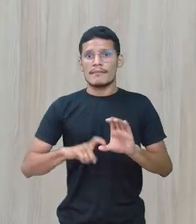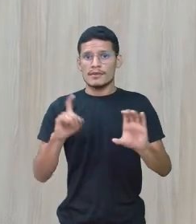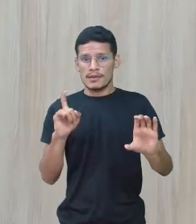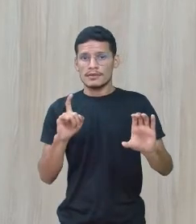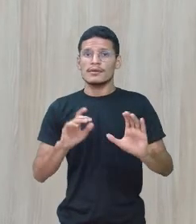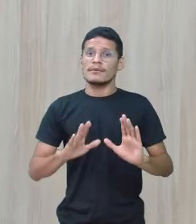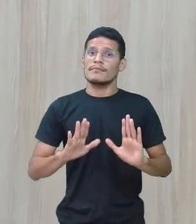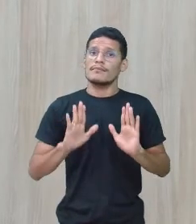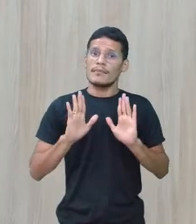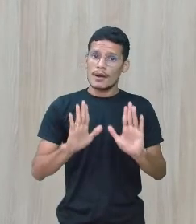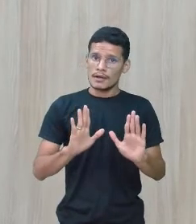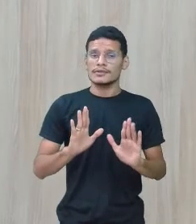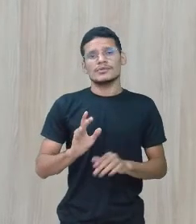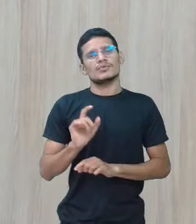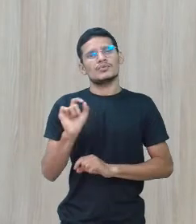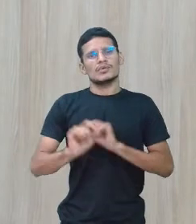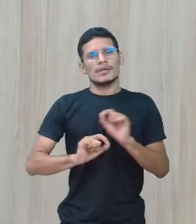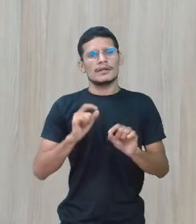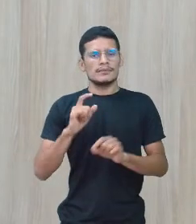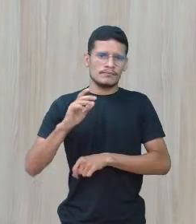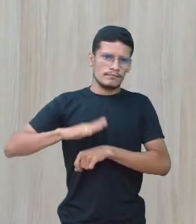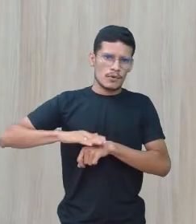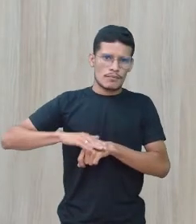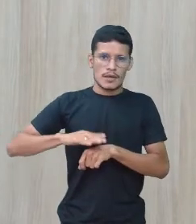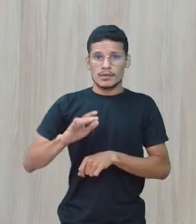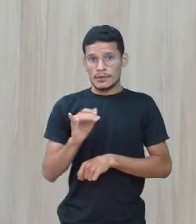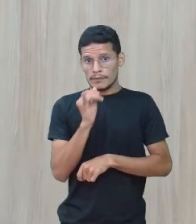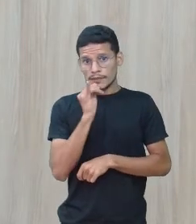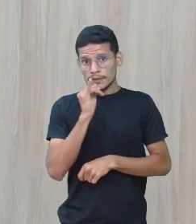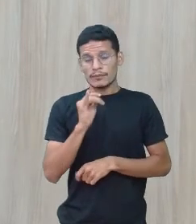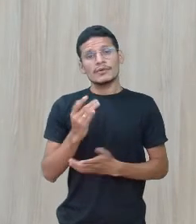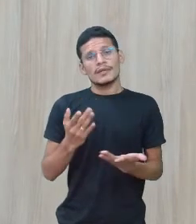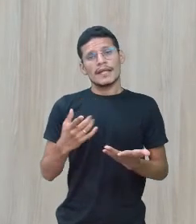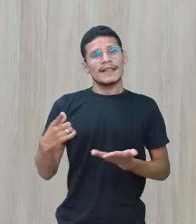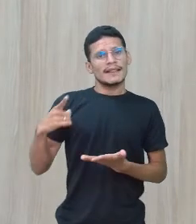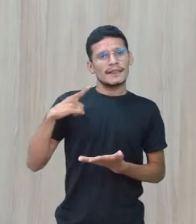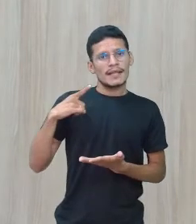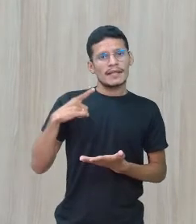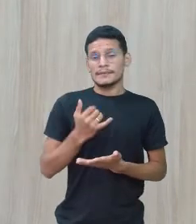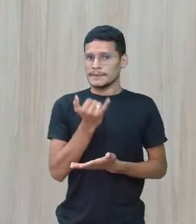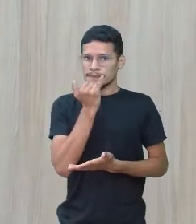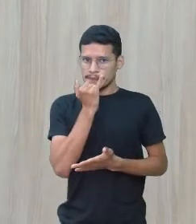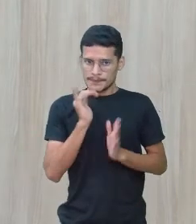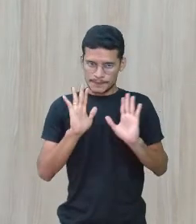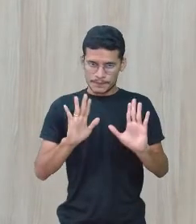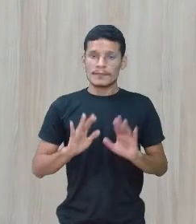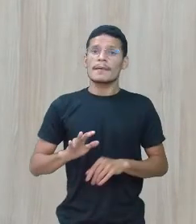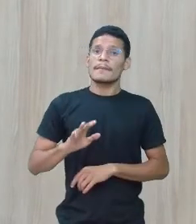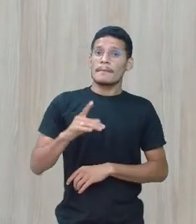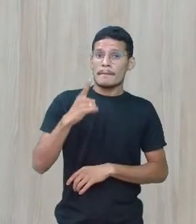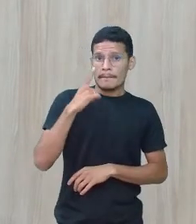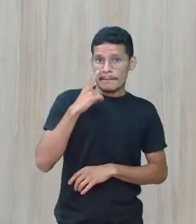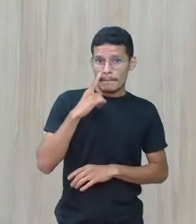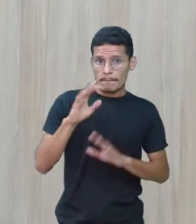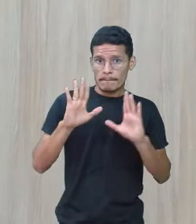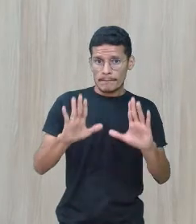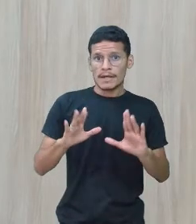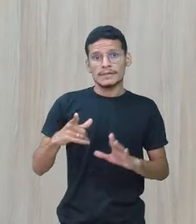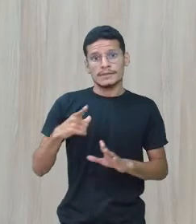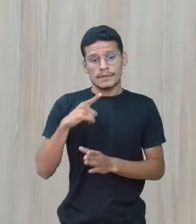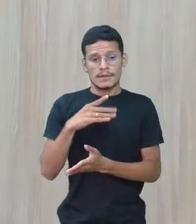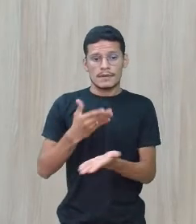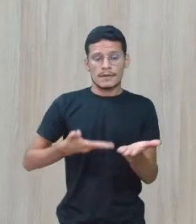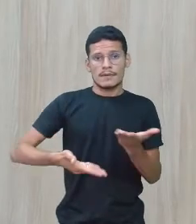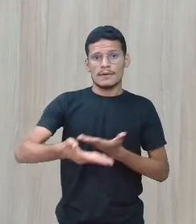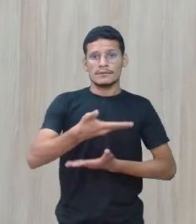independentes, mas que quando estão... Perdão, gente. Mas quando eu relaciono com essa